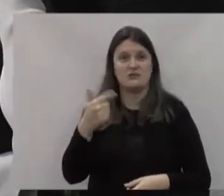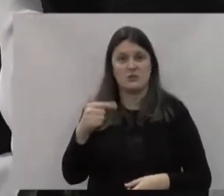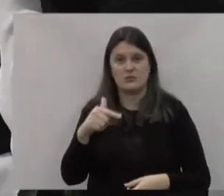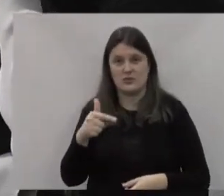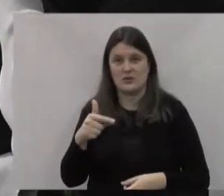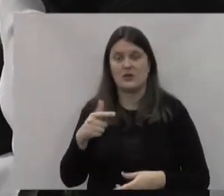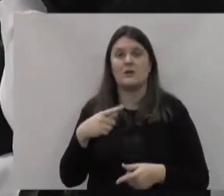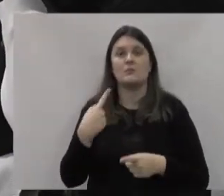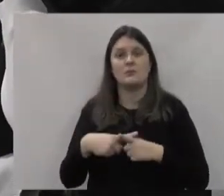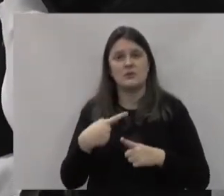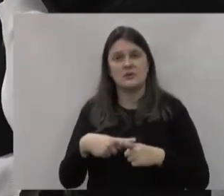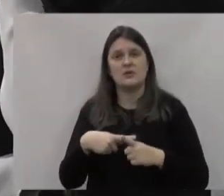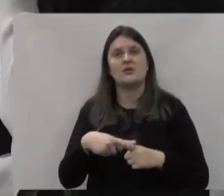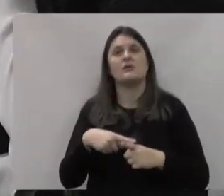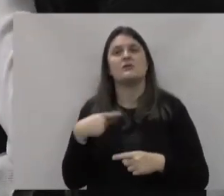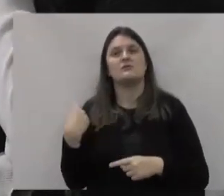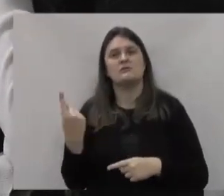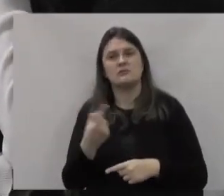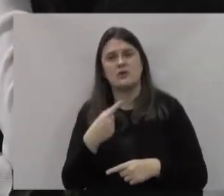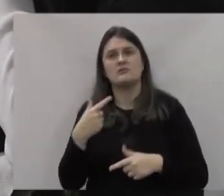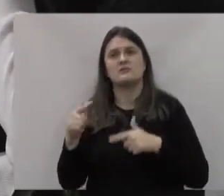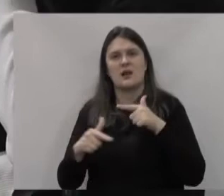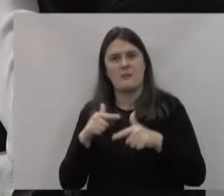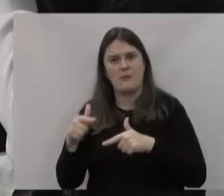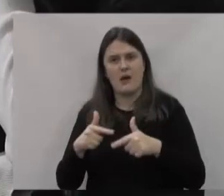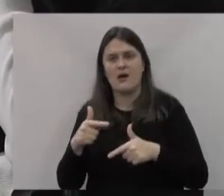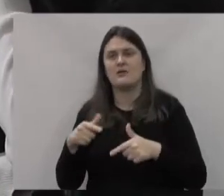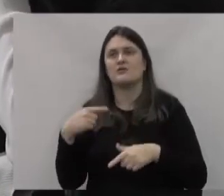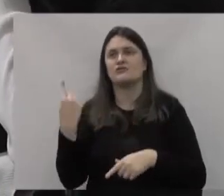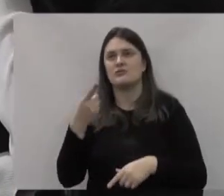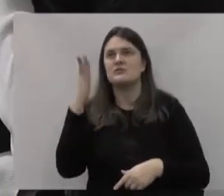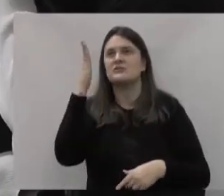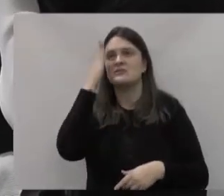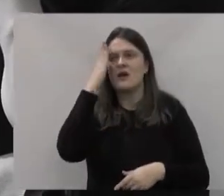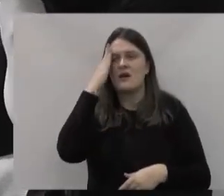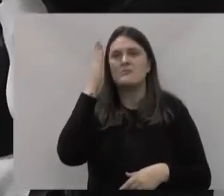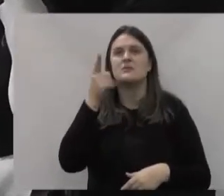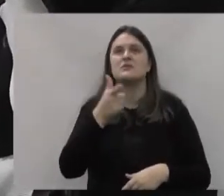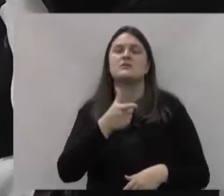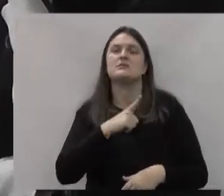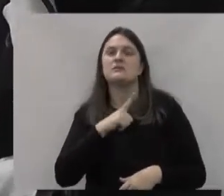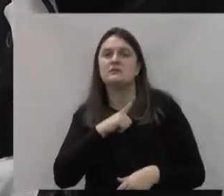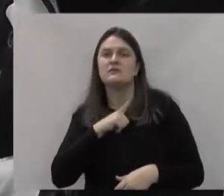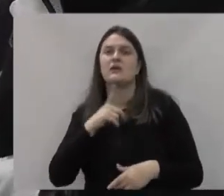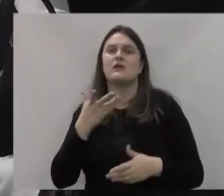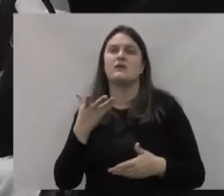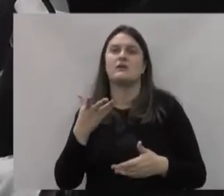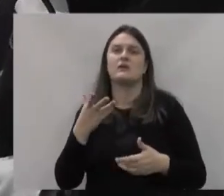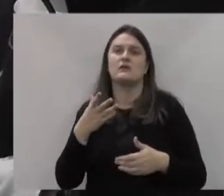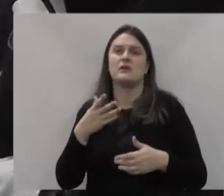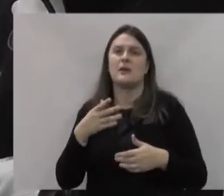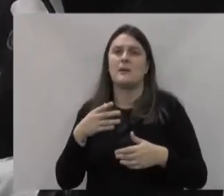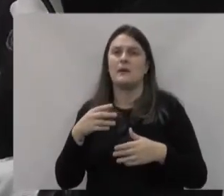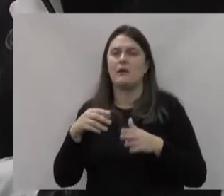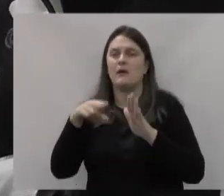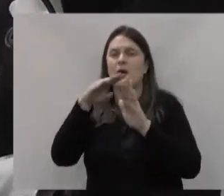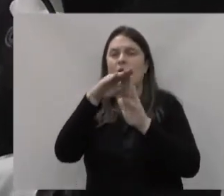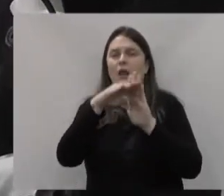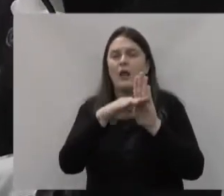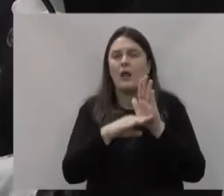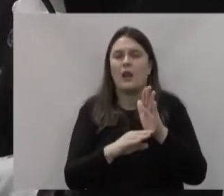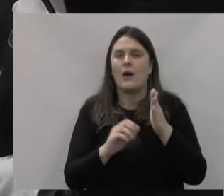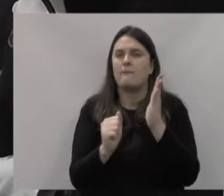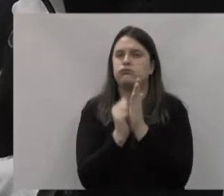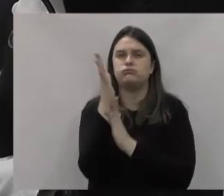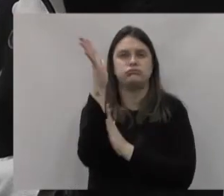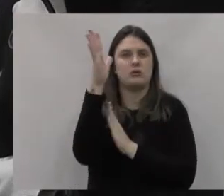Tá? Obrigado. Porque a gente que atua nessa área, a gente sabe que existe muita burocracia, que